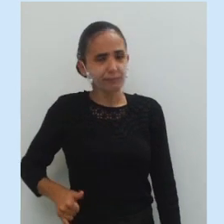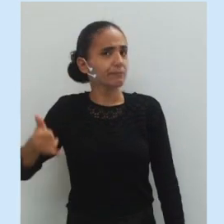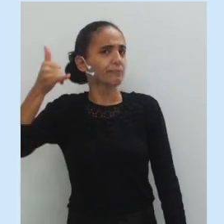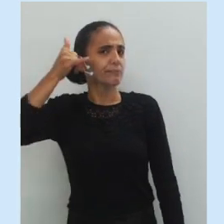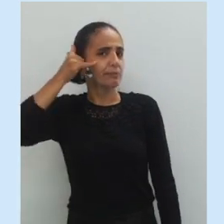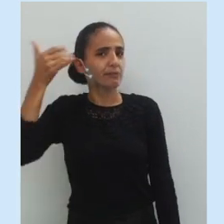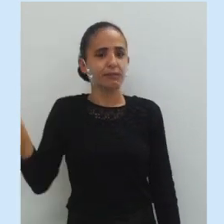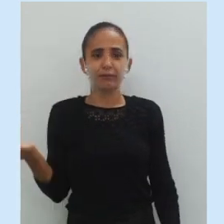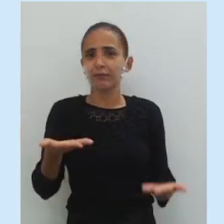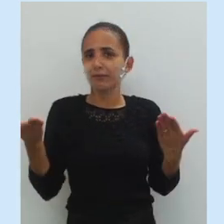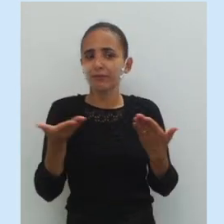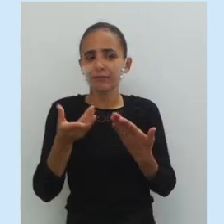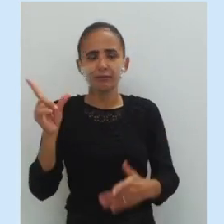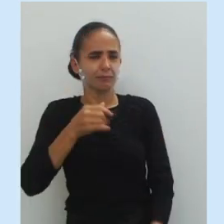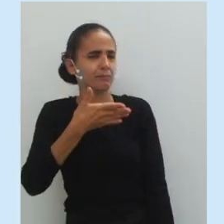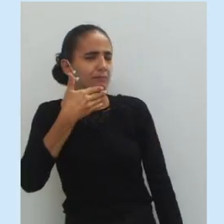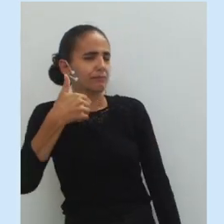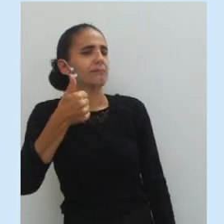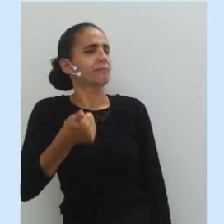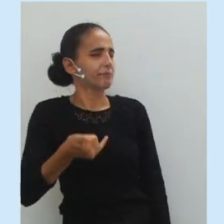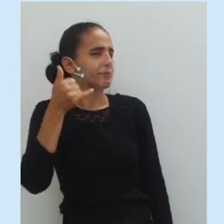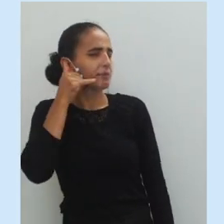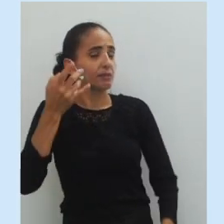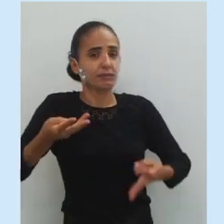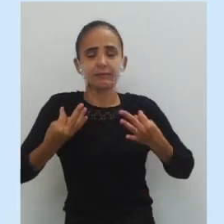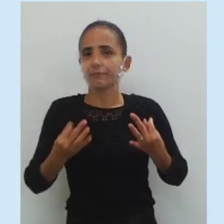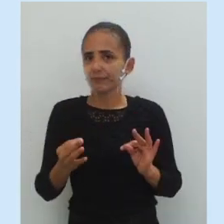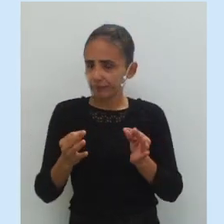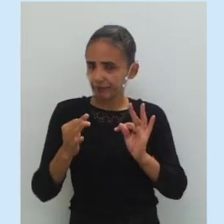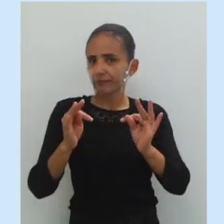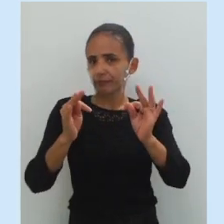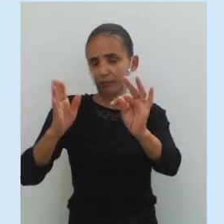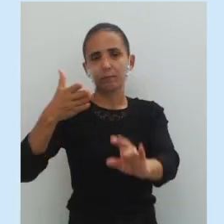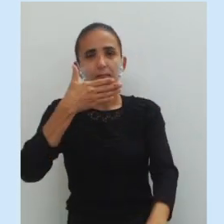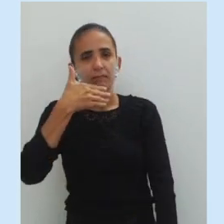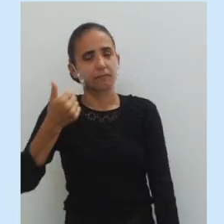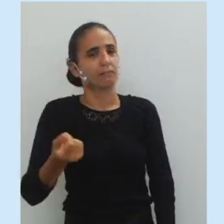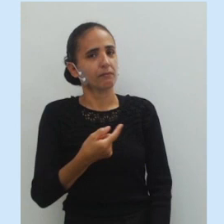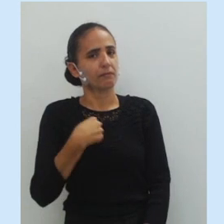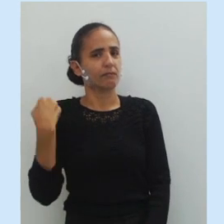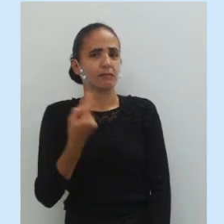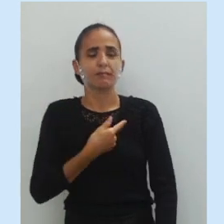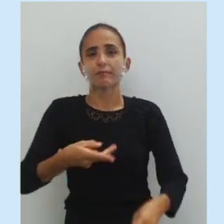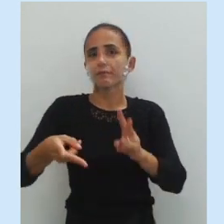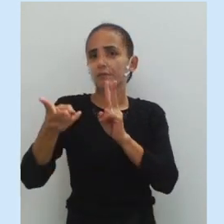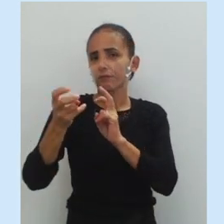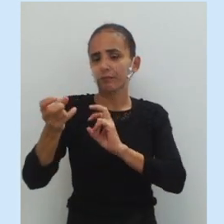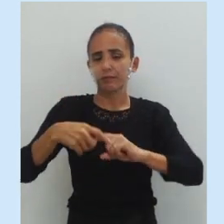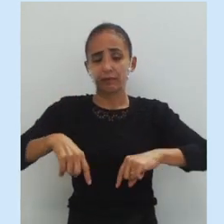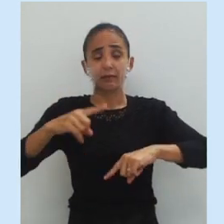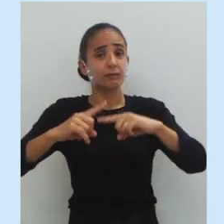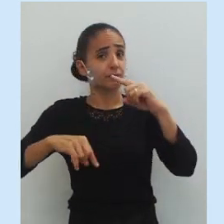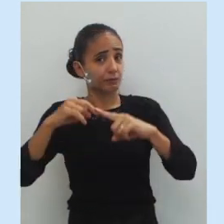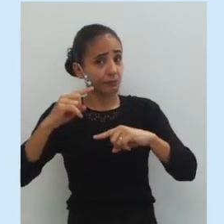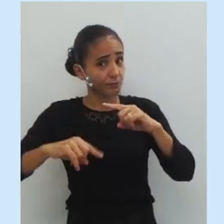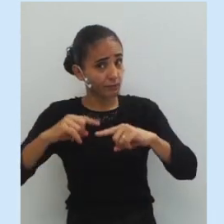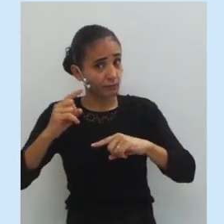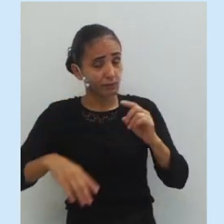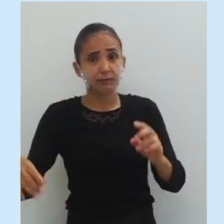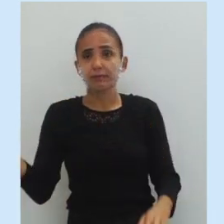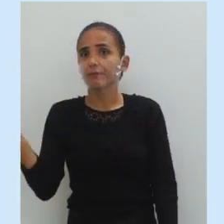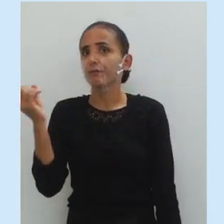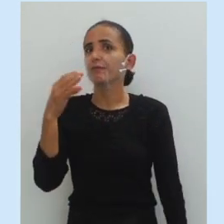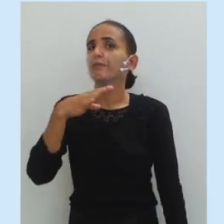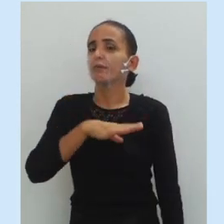celular muito melhor. Então, quando se fala de inovação incremental, a gente vai falando sobre os